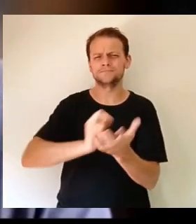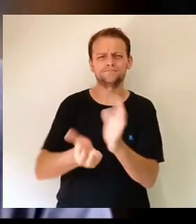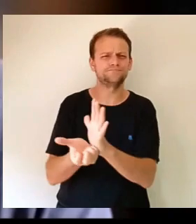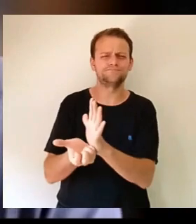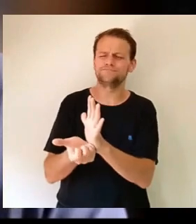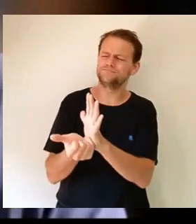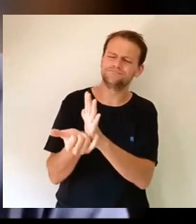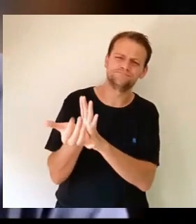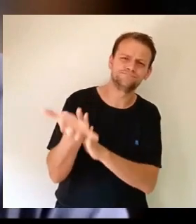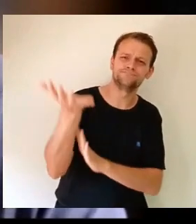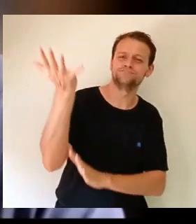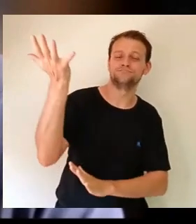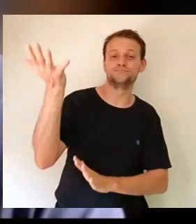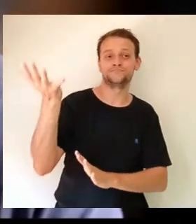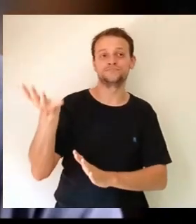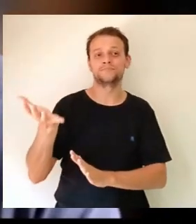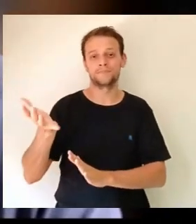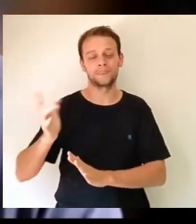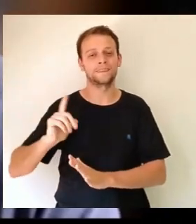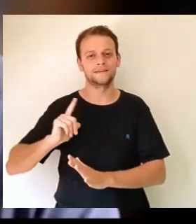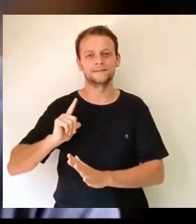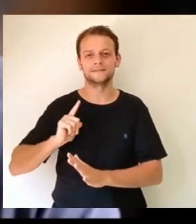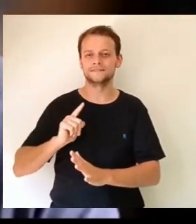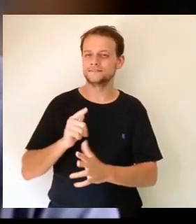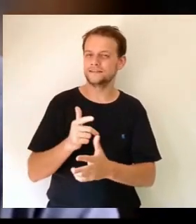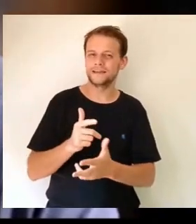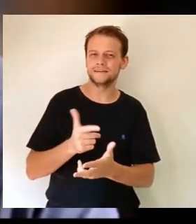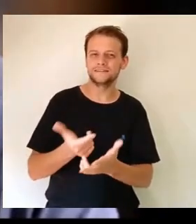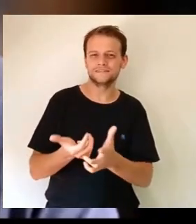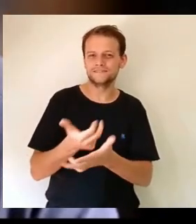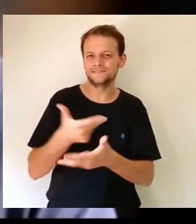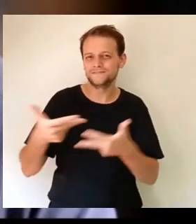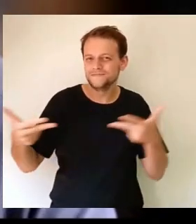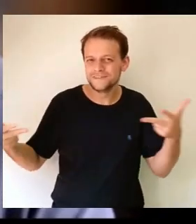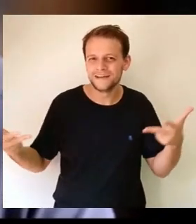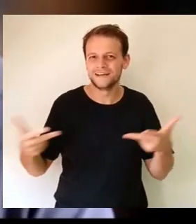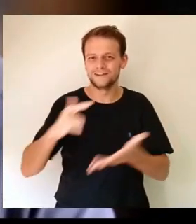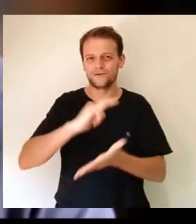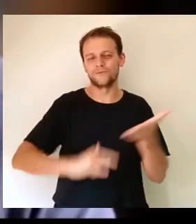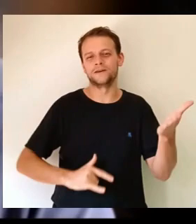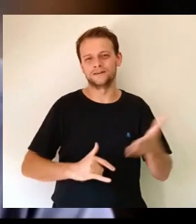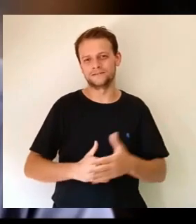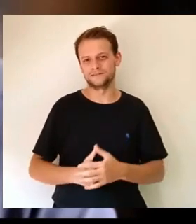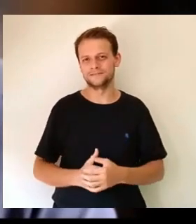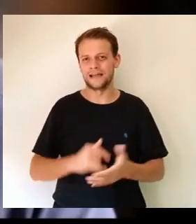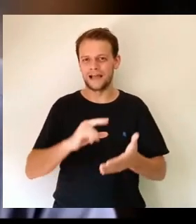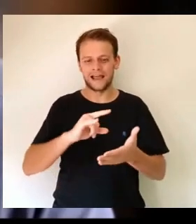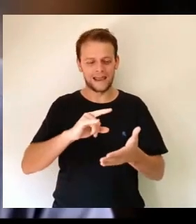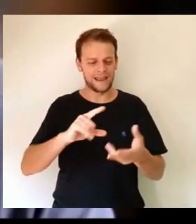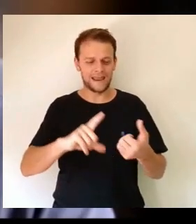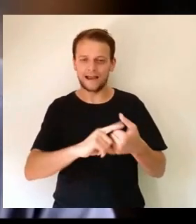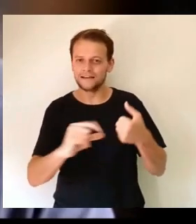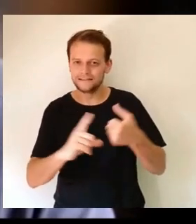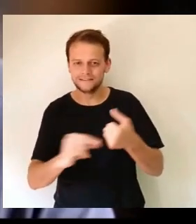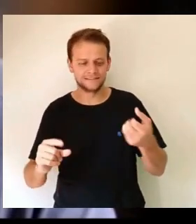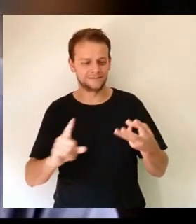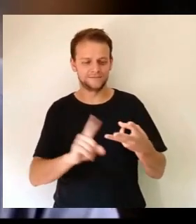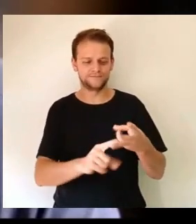material, né? Então tem livros que seriam mais óbvio, mas ele tinha muitos documentos também. Muitos